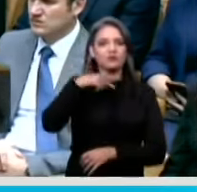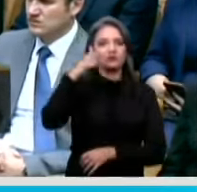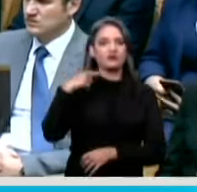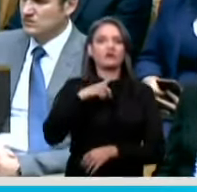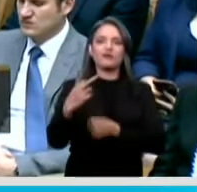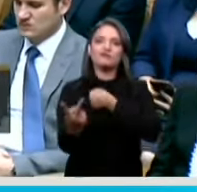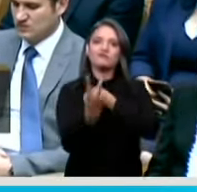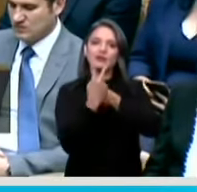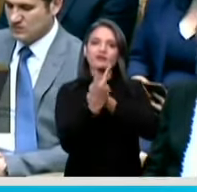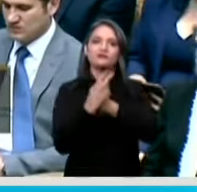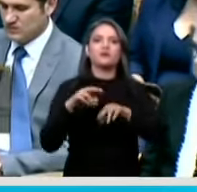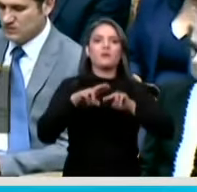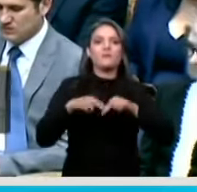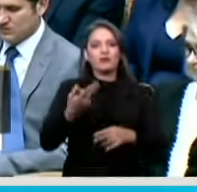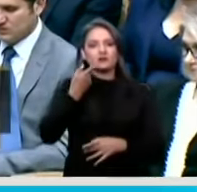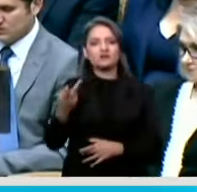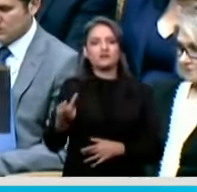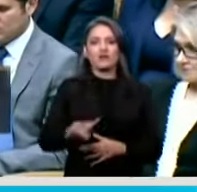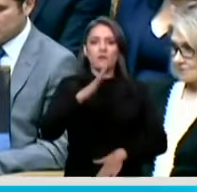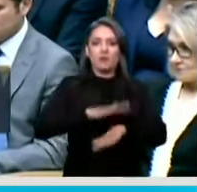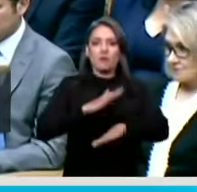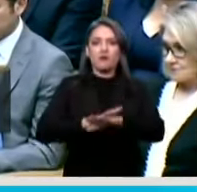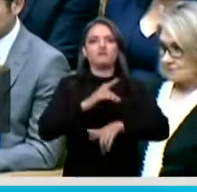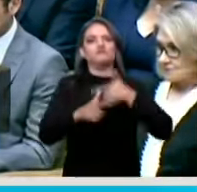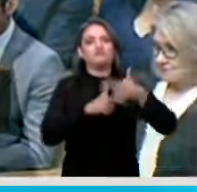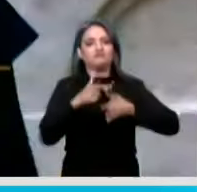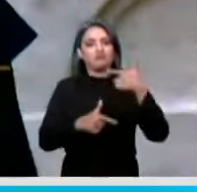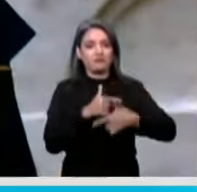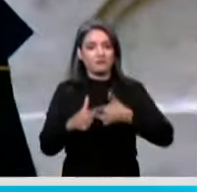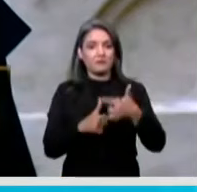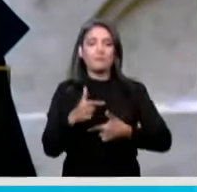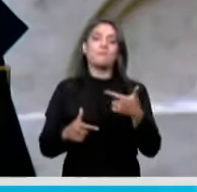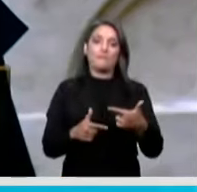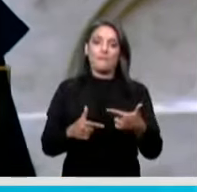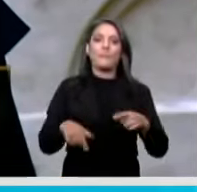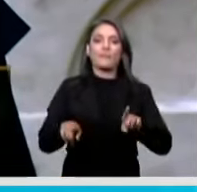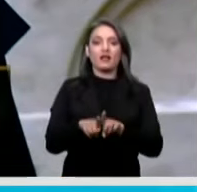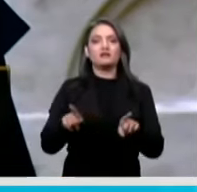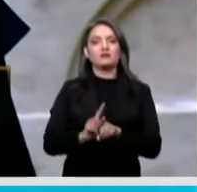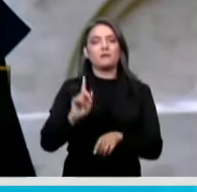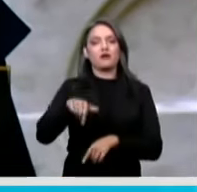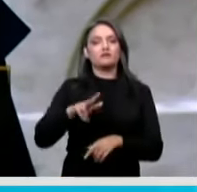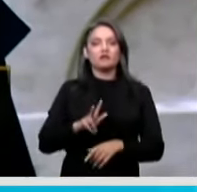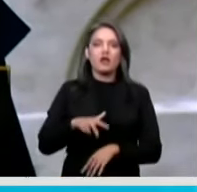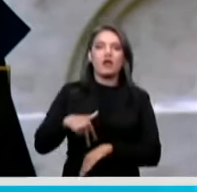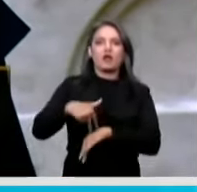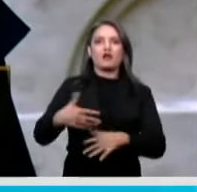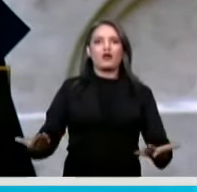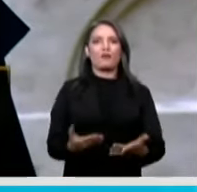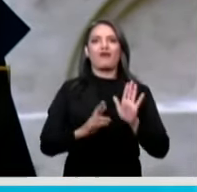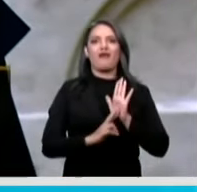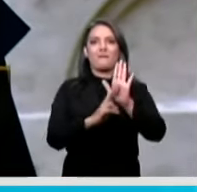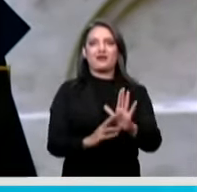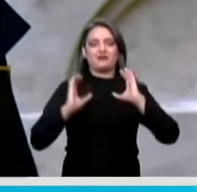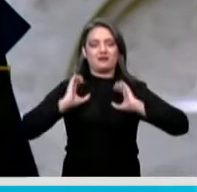estabelecer um contraponto essas críticas que sofre tanto o poder judiciário no Brasil Diogo me deu essa impressão a gente tem que considerar também dar dar um crédito para ele